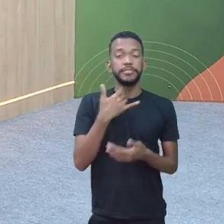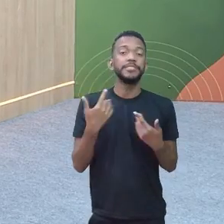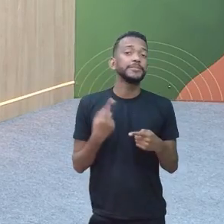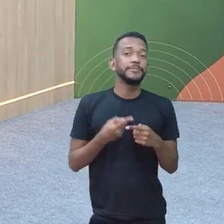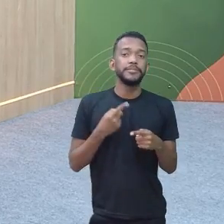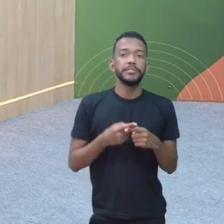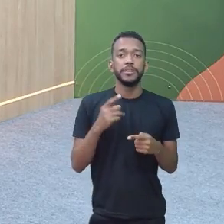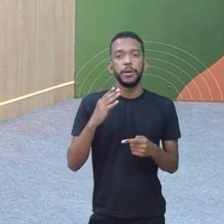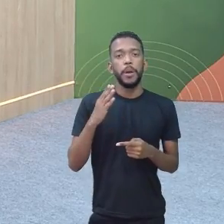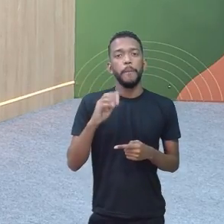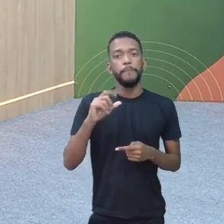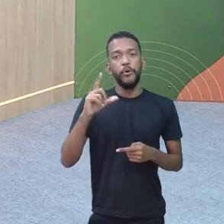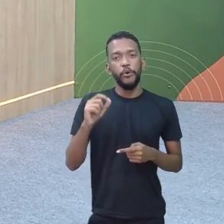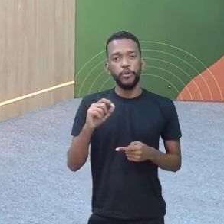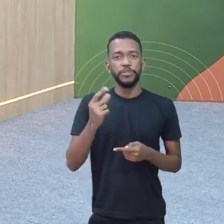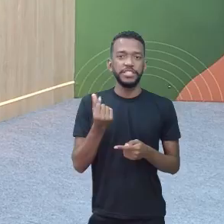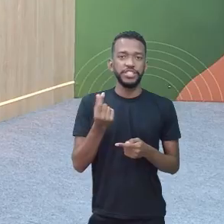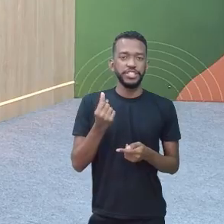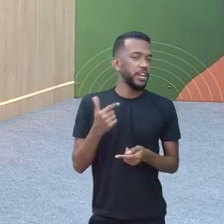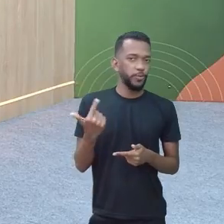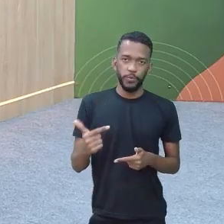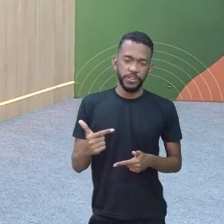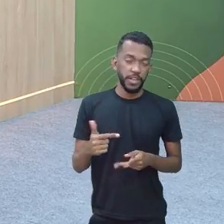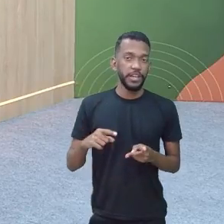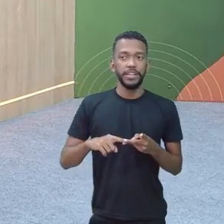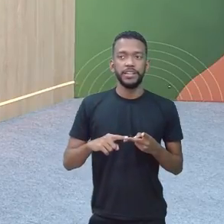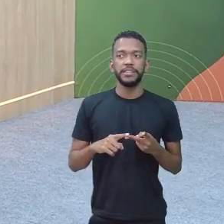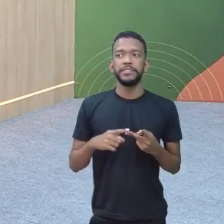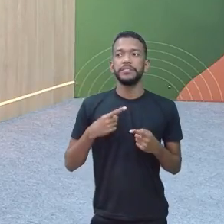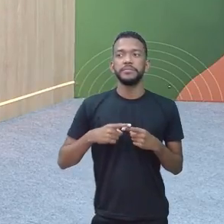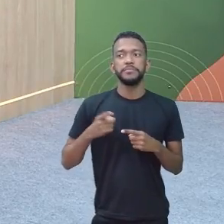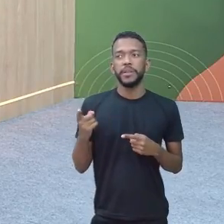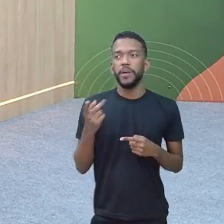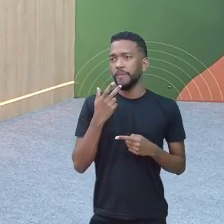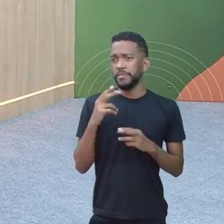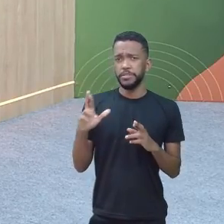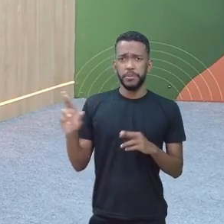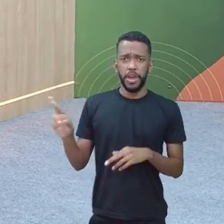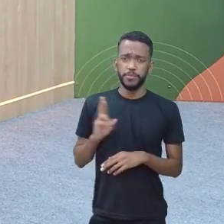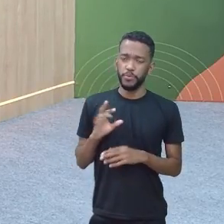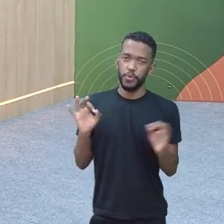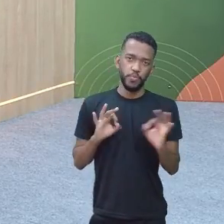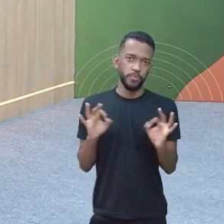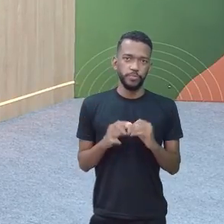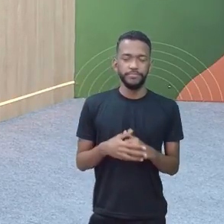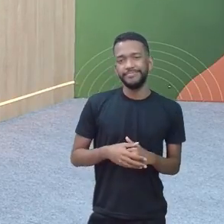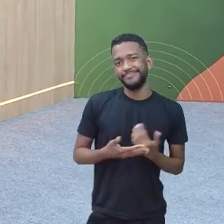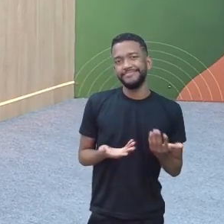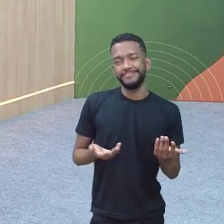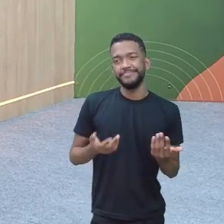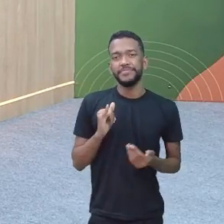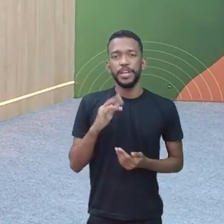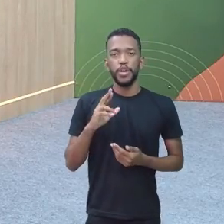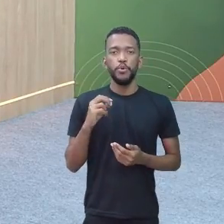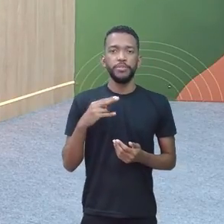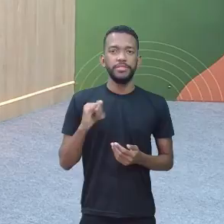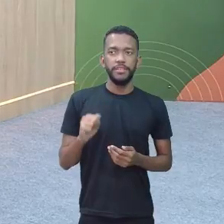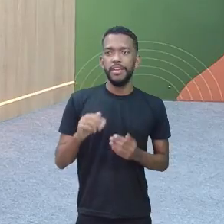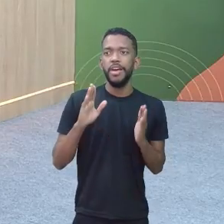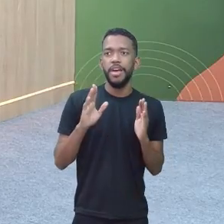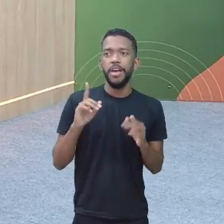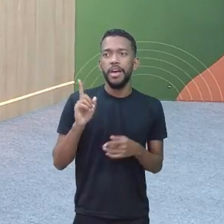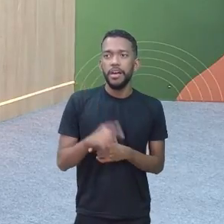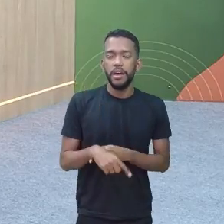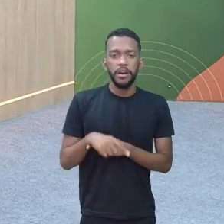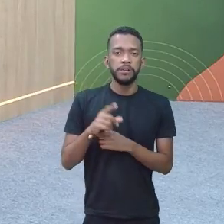primeiro, porque bolo de dinheiro não existe. E segundo, porque não era isso que ela estava esperando que fosse dito. Então, a ironia é esse recurso